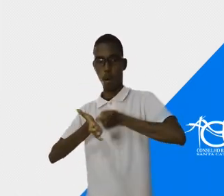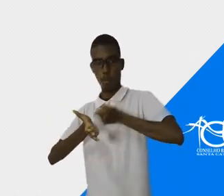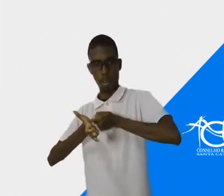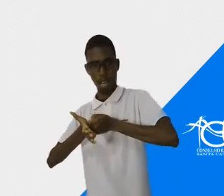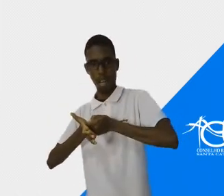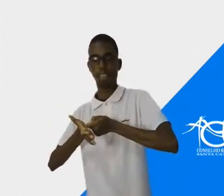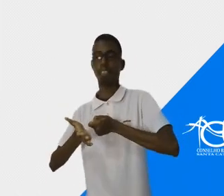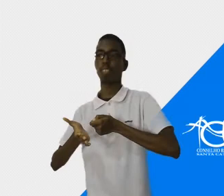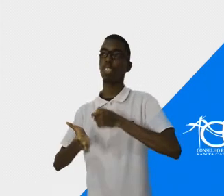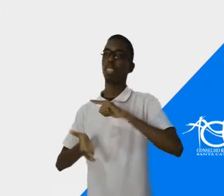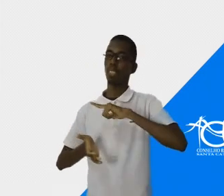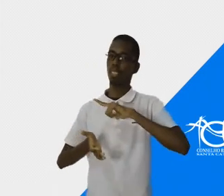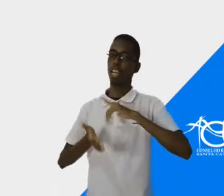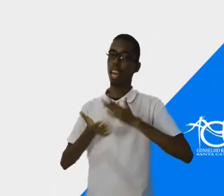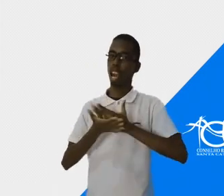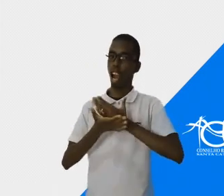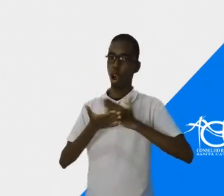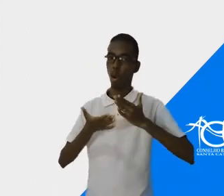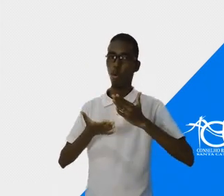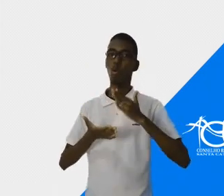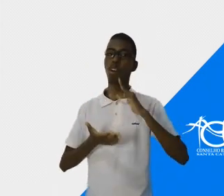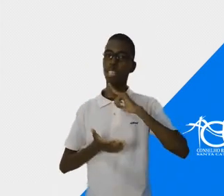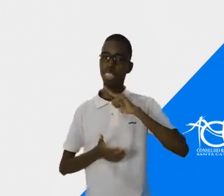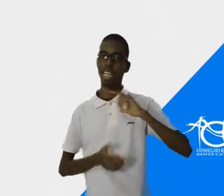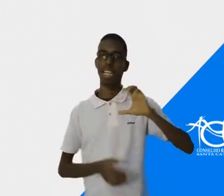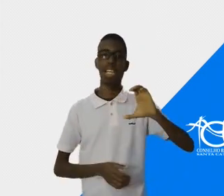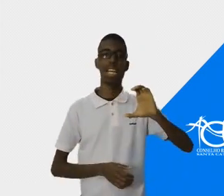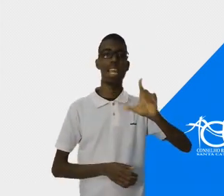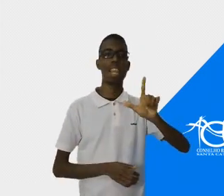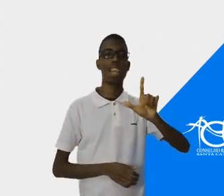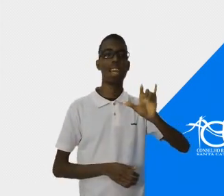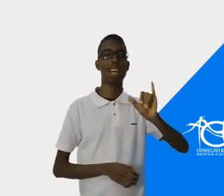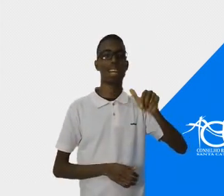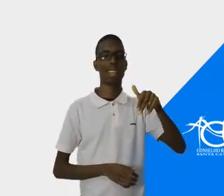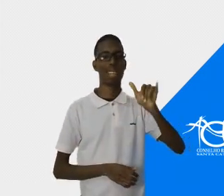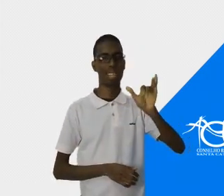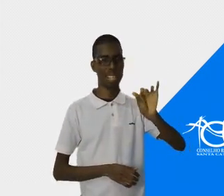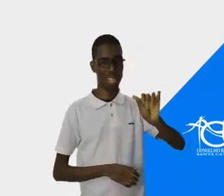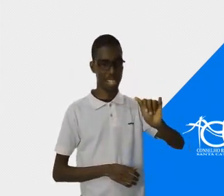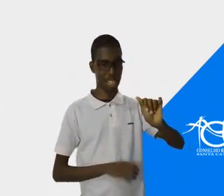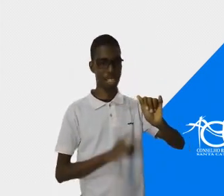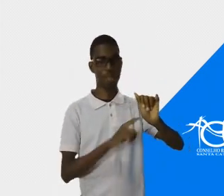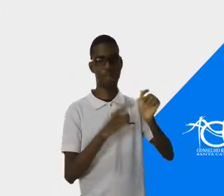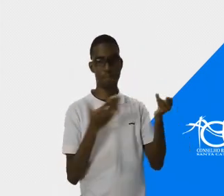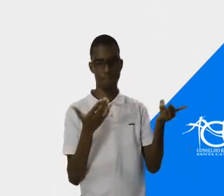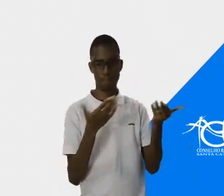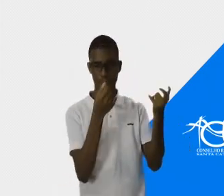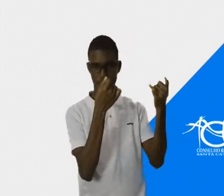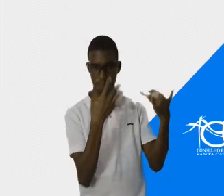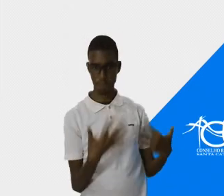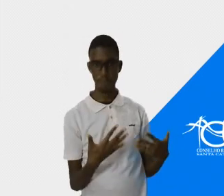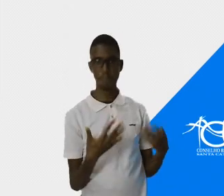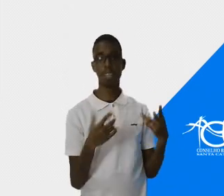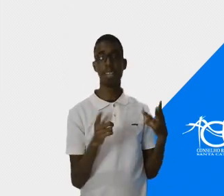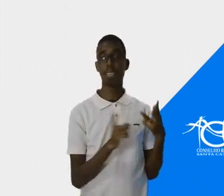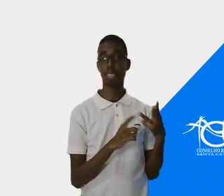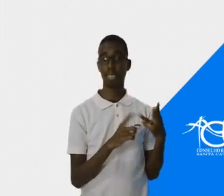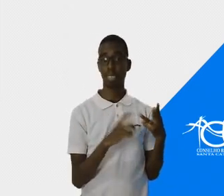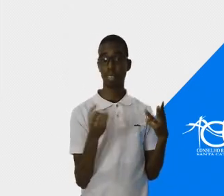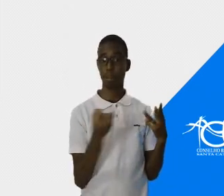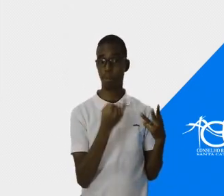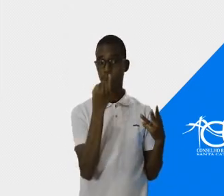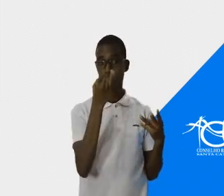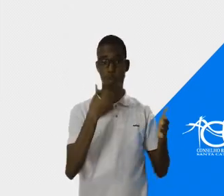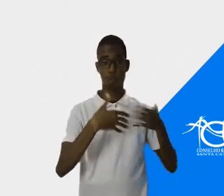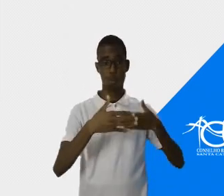chamaria clínicas, e eu vou tentar esboçar alguns elementos para vocês. O terceiro aspecto importante, que qualquer que seja a área de aplicação, contexto de